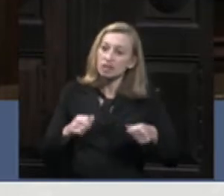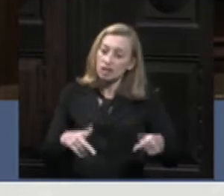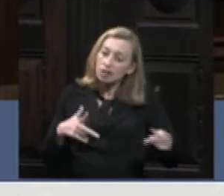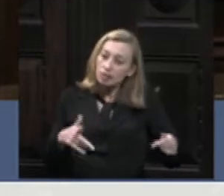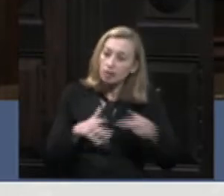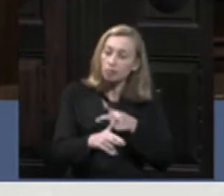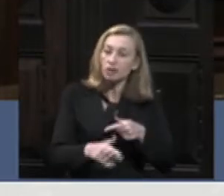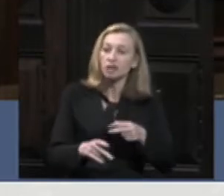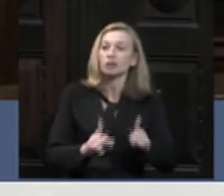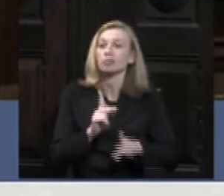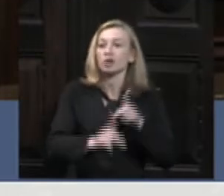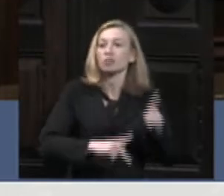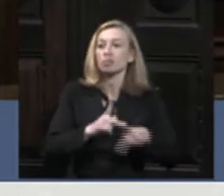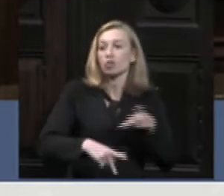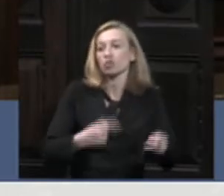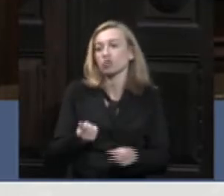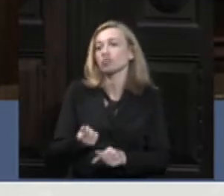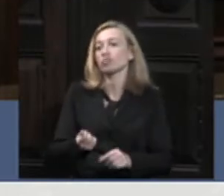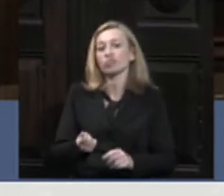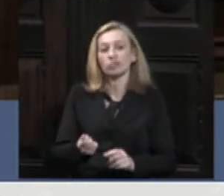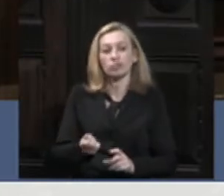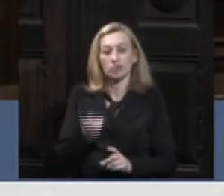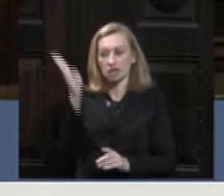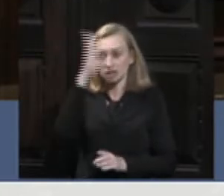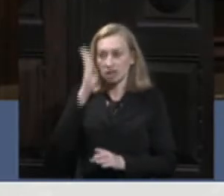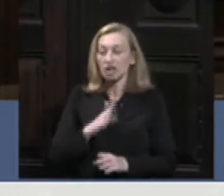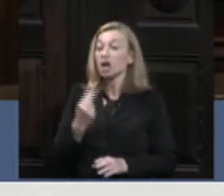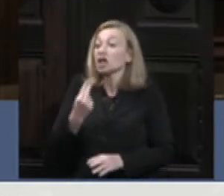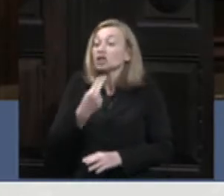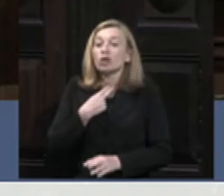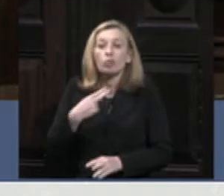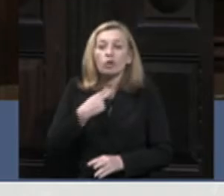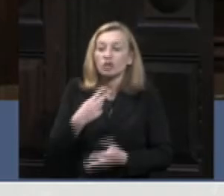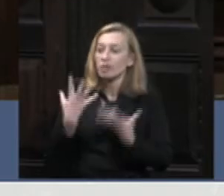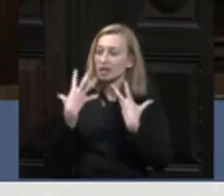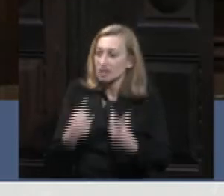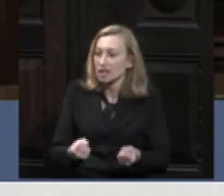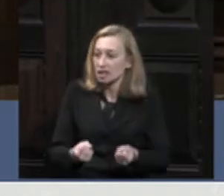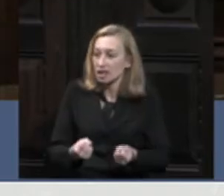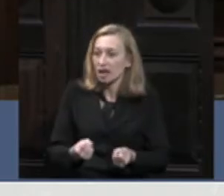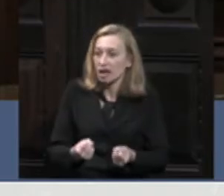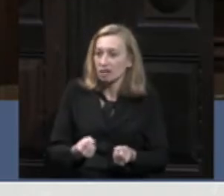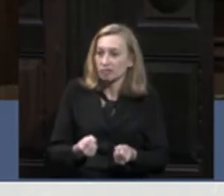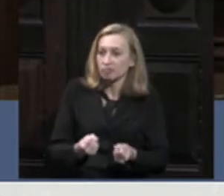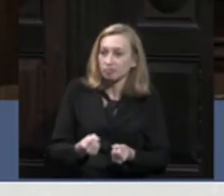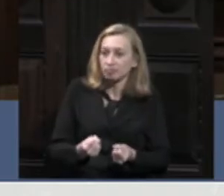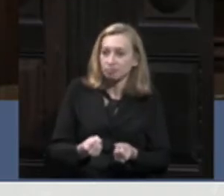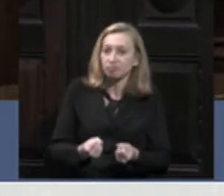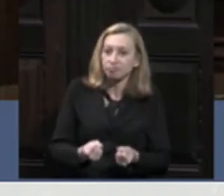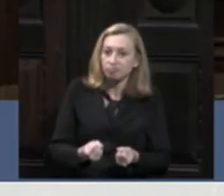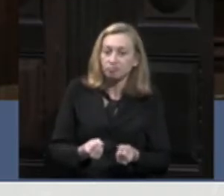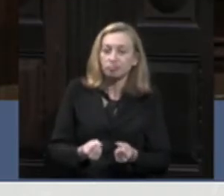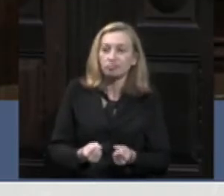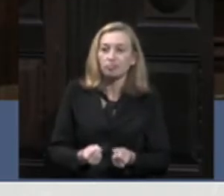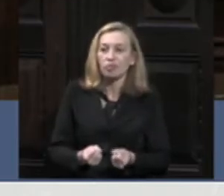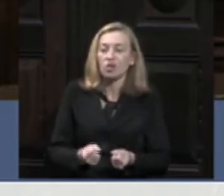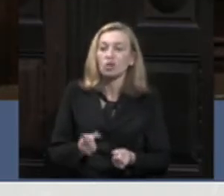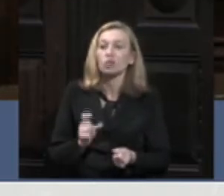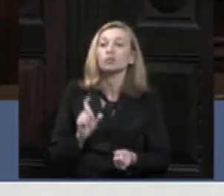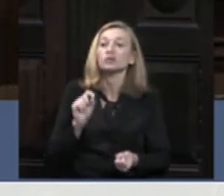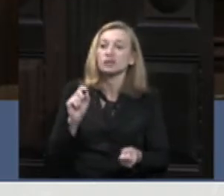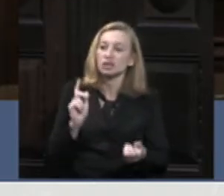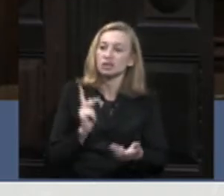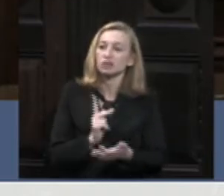pela sociedade brasileira. Não podemos aceitar de olhos fechados o que está